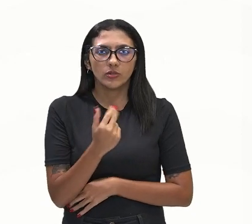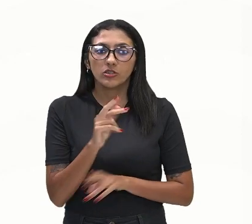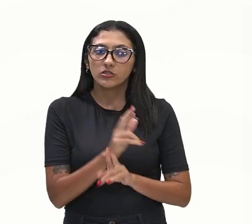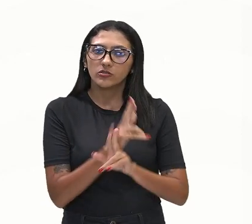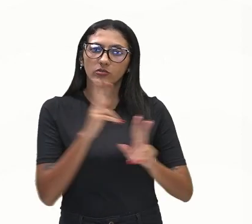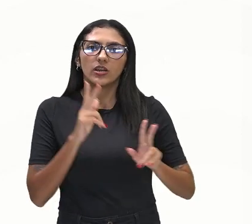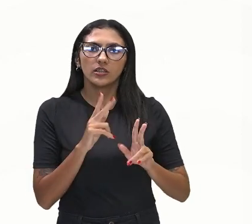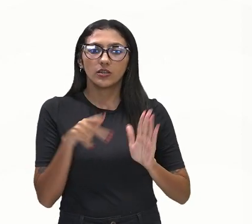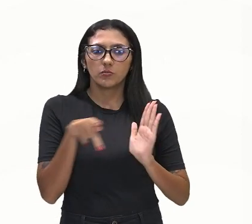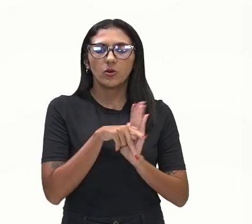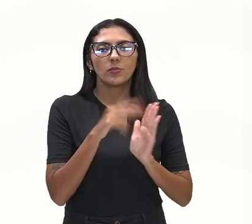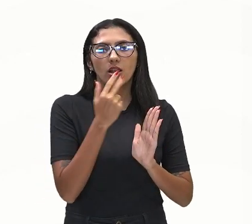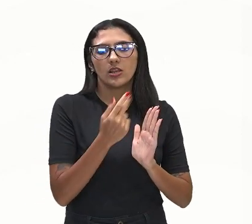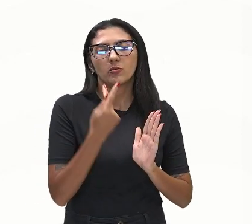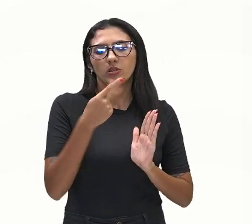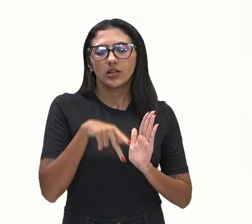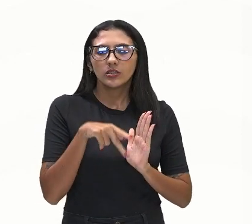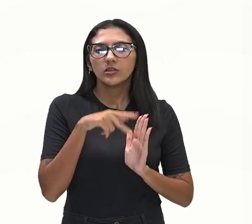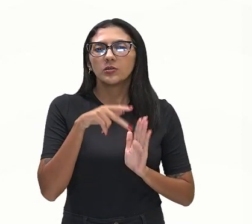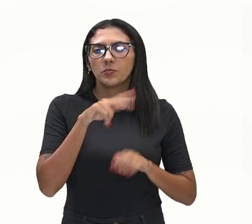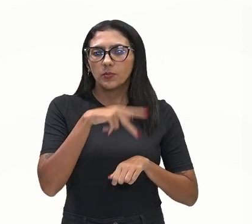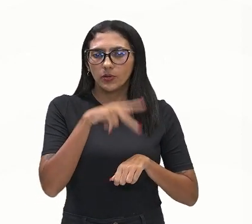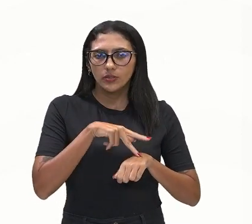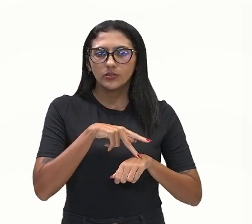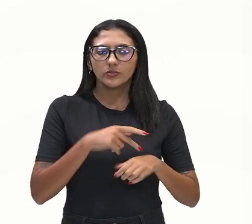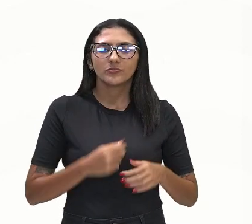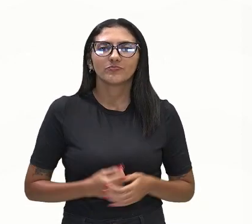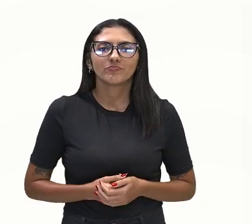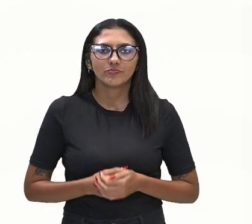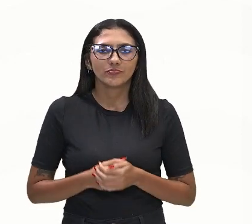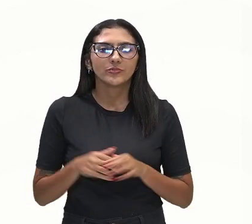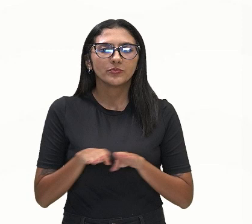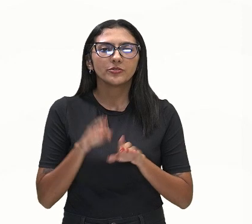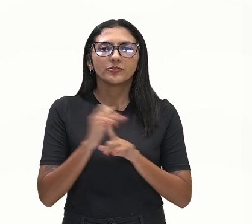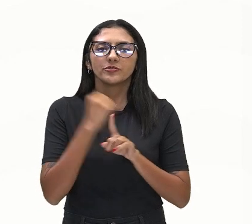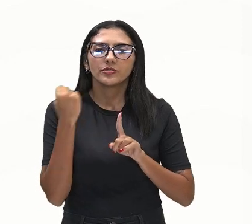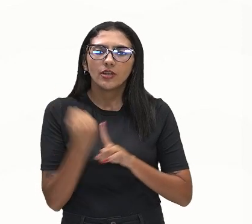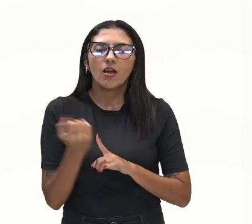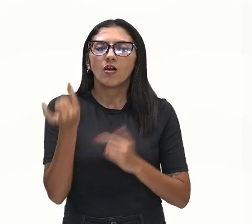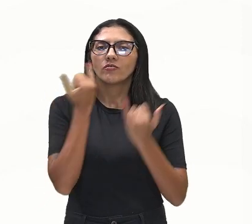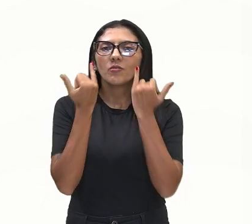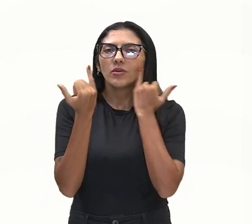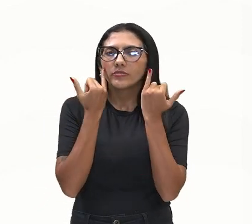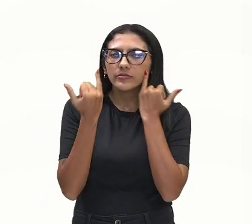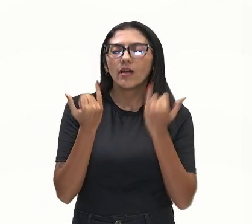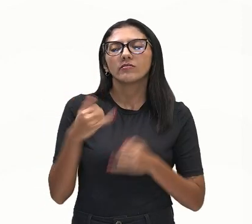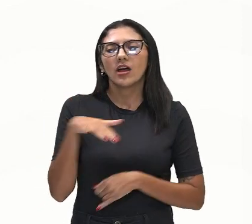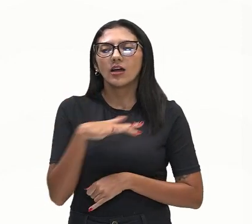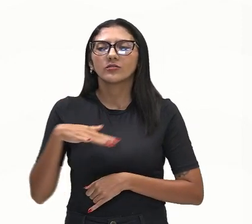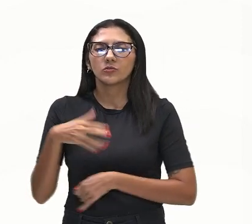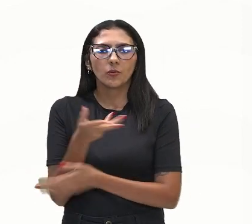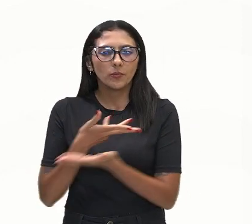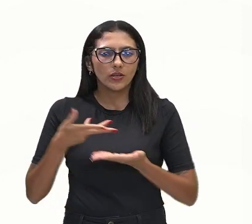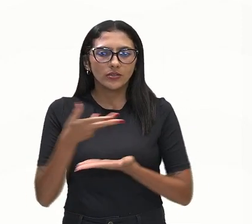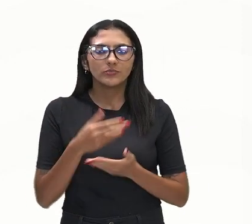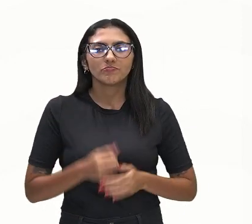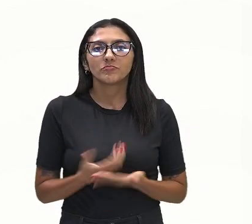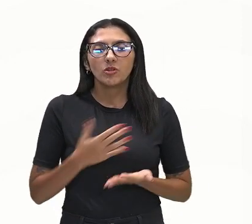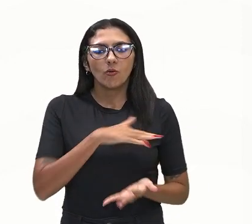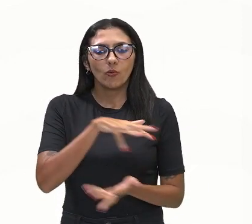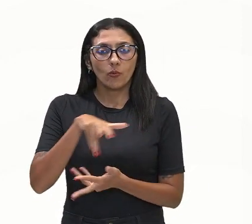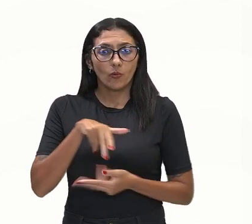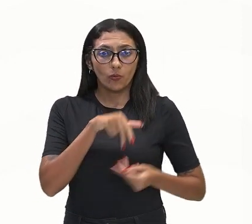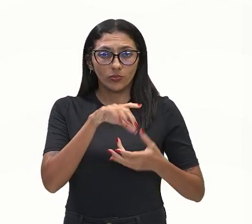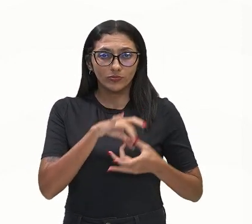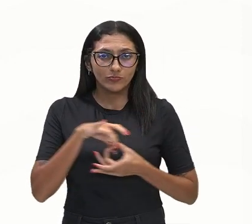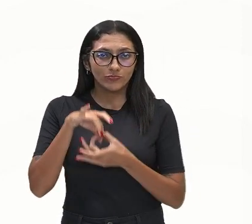teu país, no currículo escolar, social, de informação, de mercado. Então, a globalização hoje,